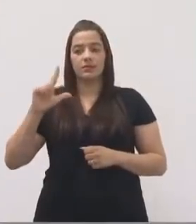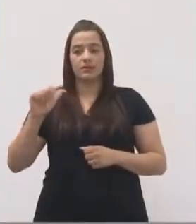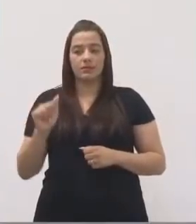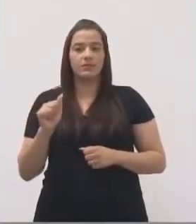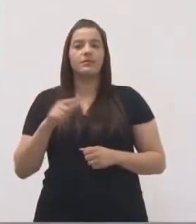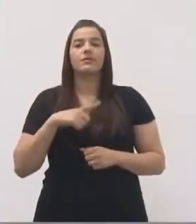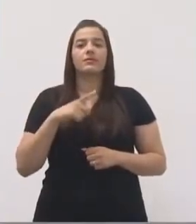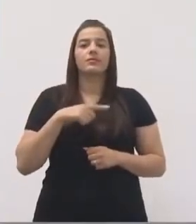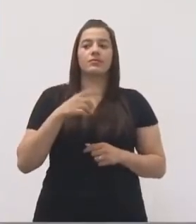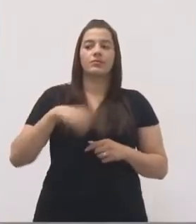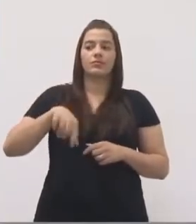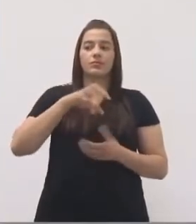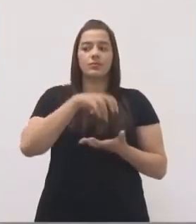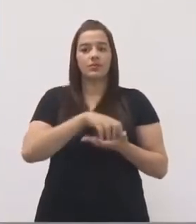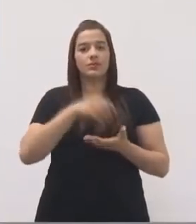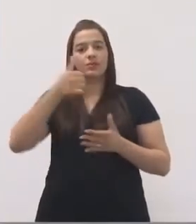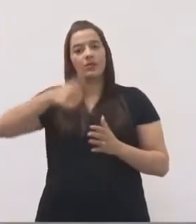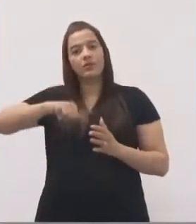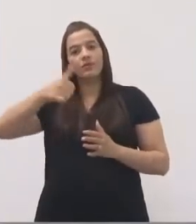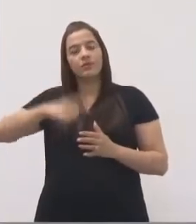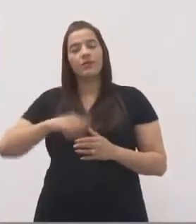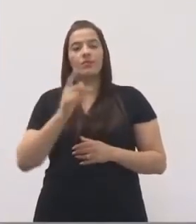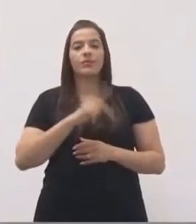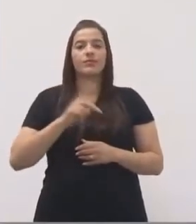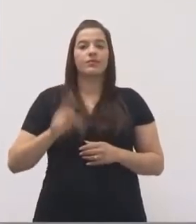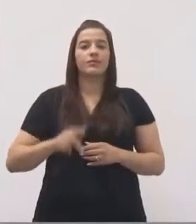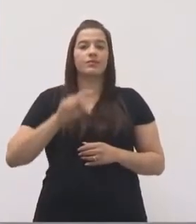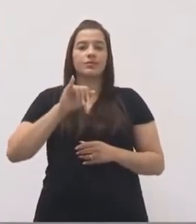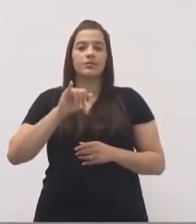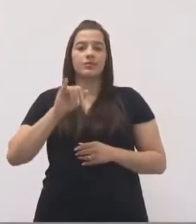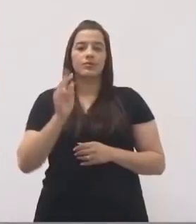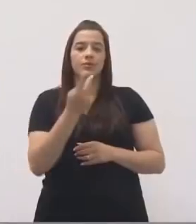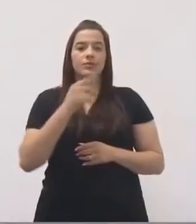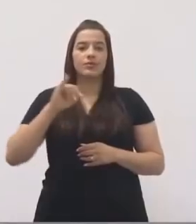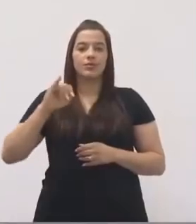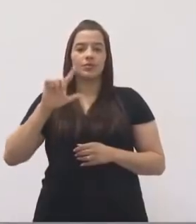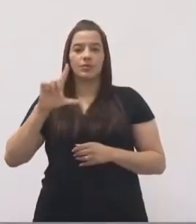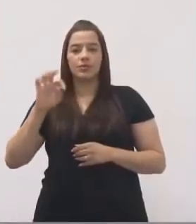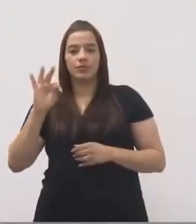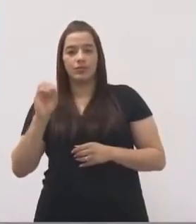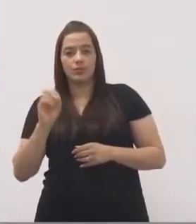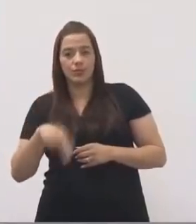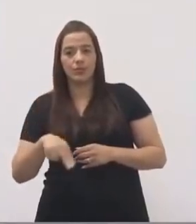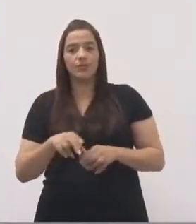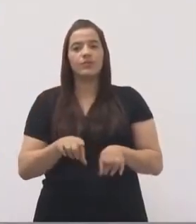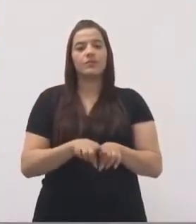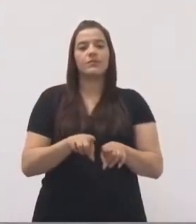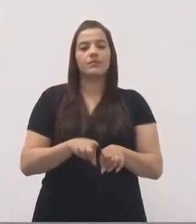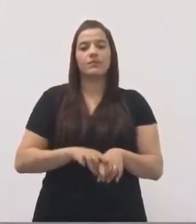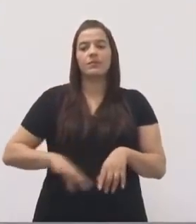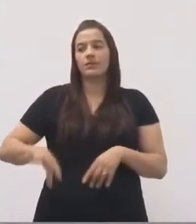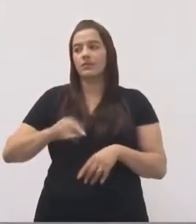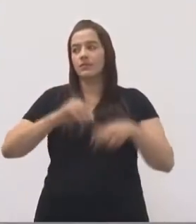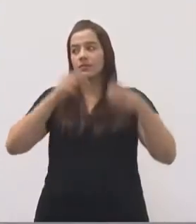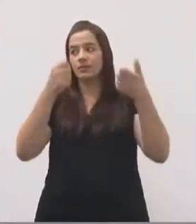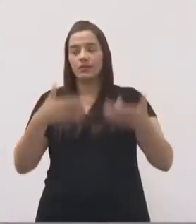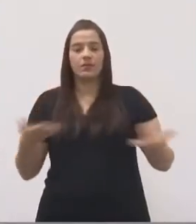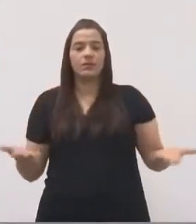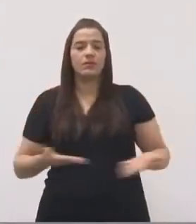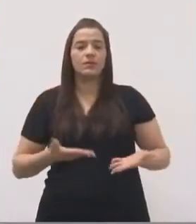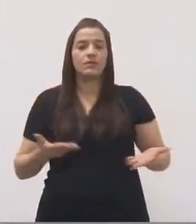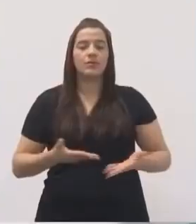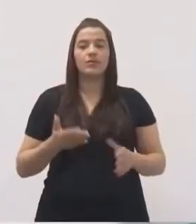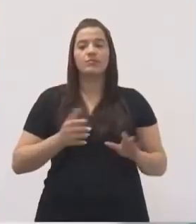Avaliação. Obrigado, professor Hilton, que é professor técnico do Centro de Avaliação. E nós vamos agora se